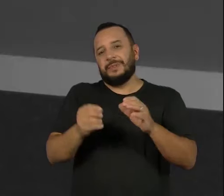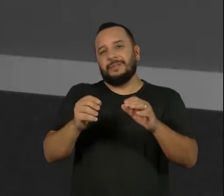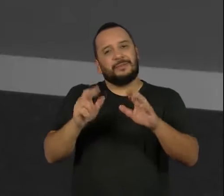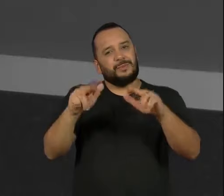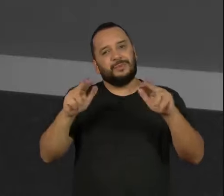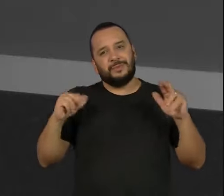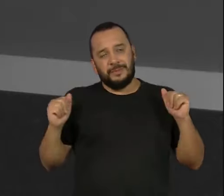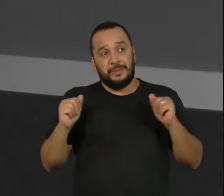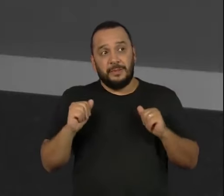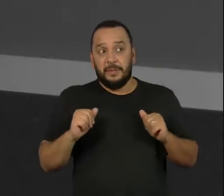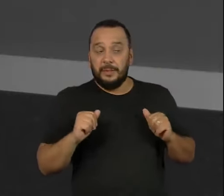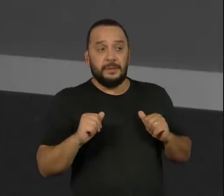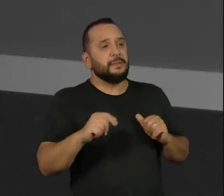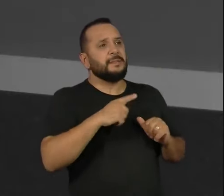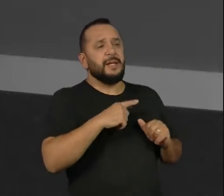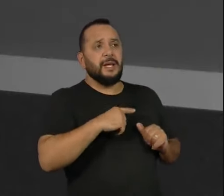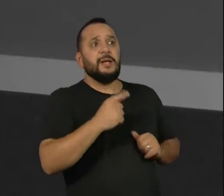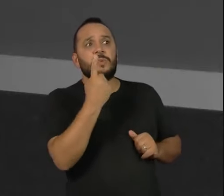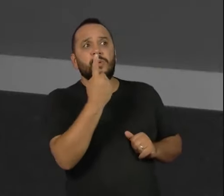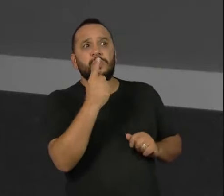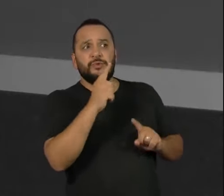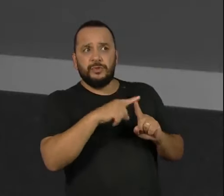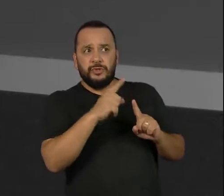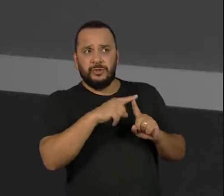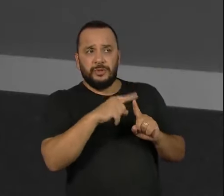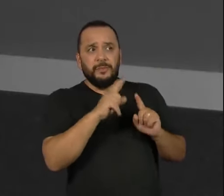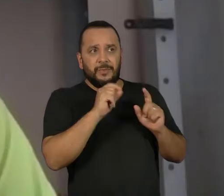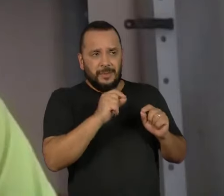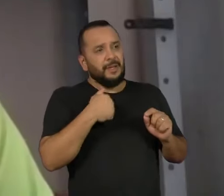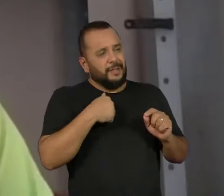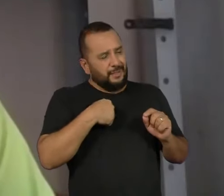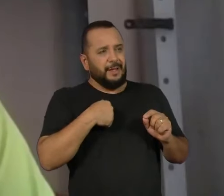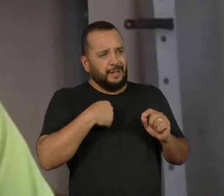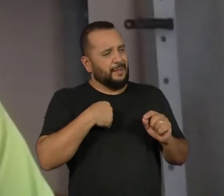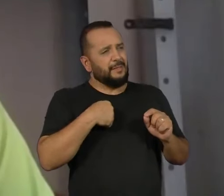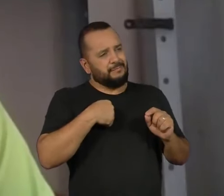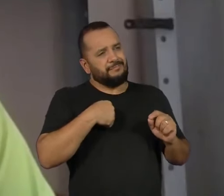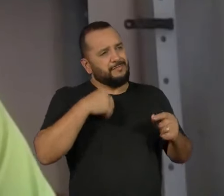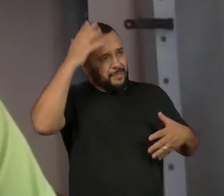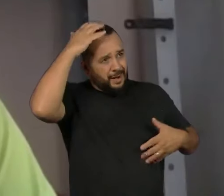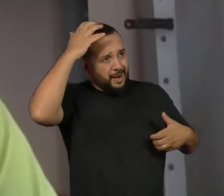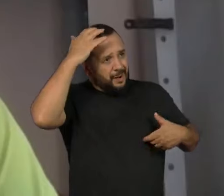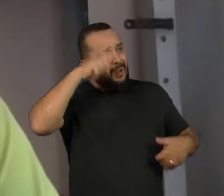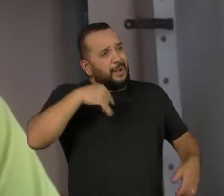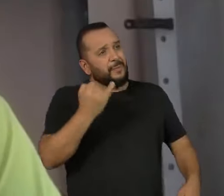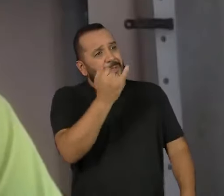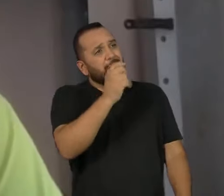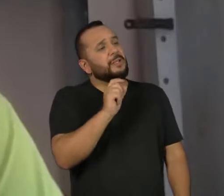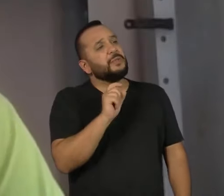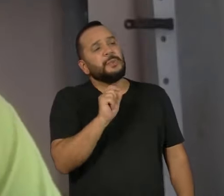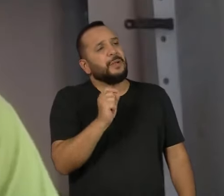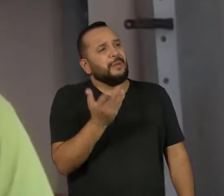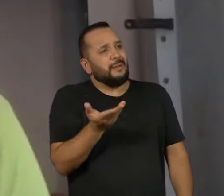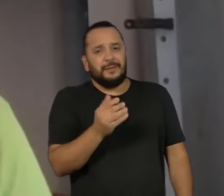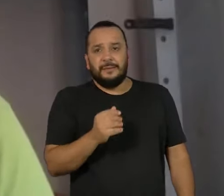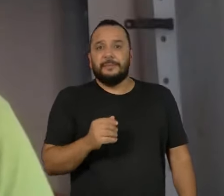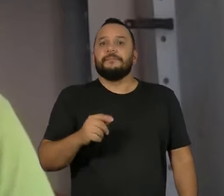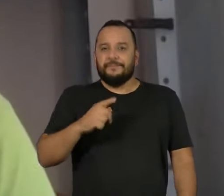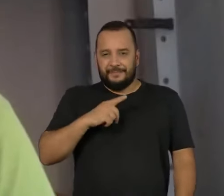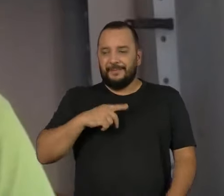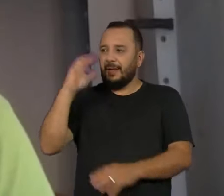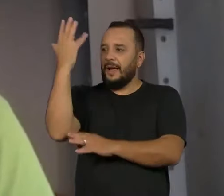gente já pode adiantar alguma espécie florestal que você acha importante? Para a alimentação deles, a gente vê que